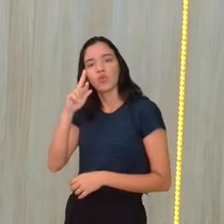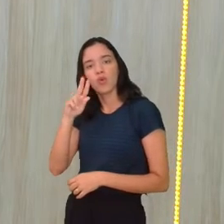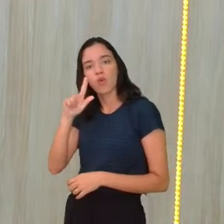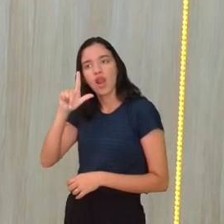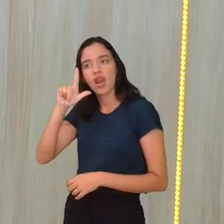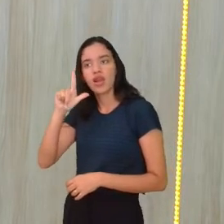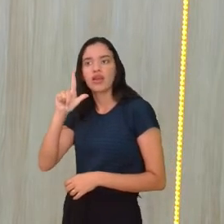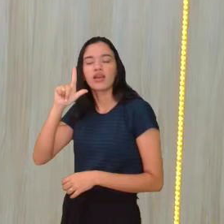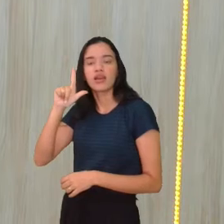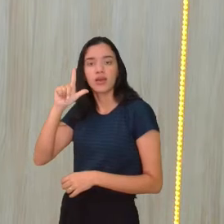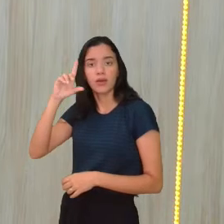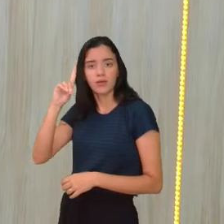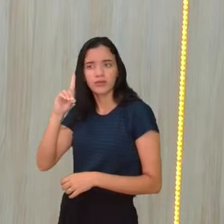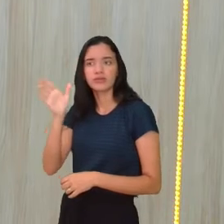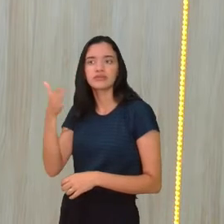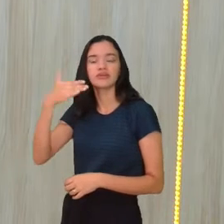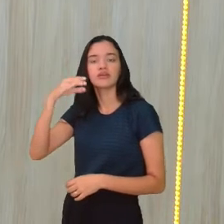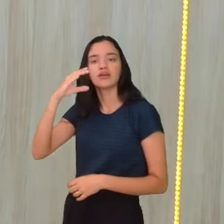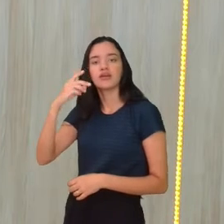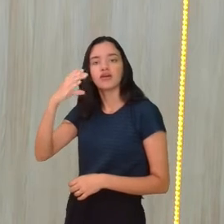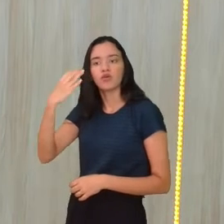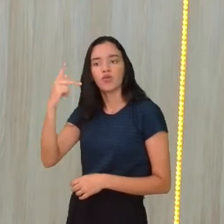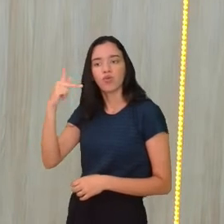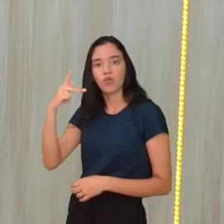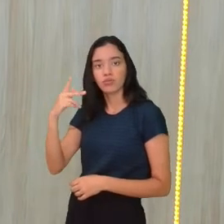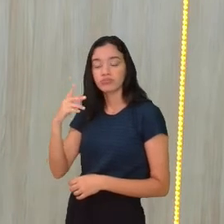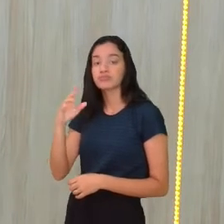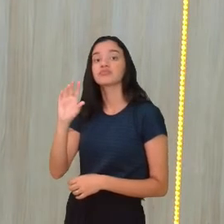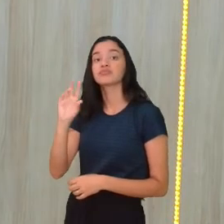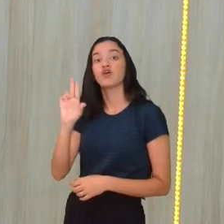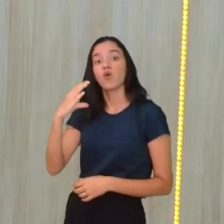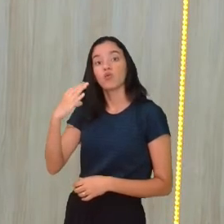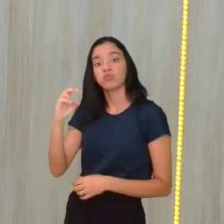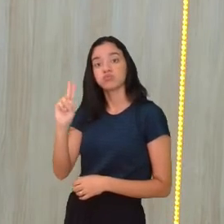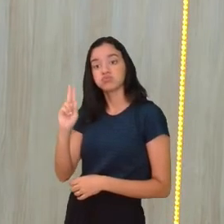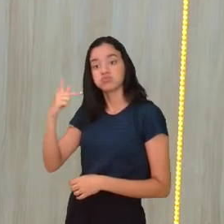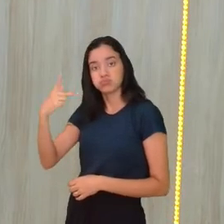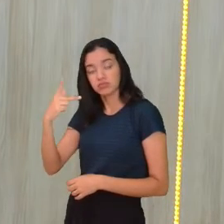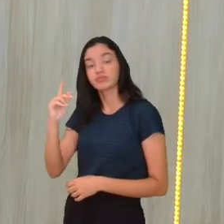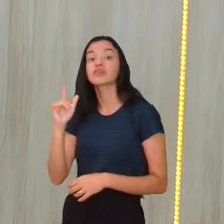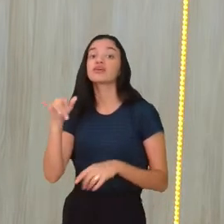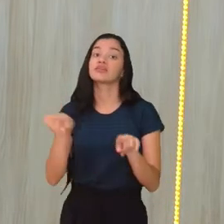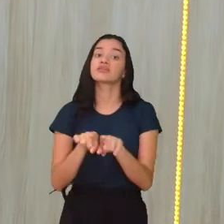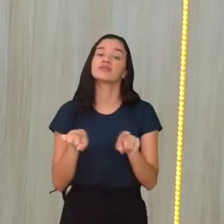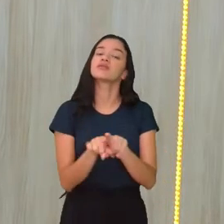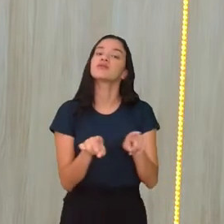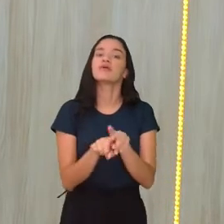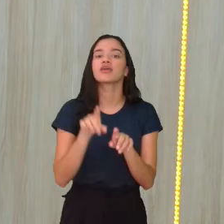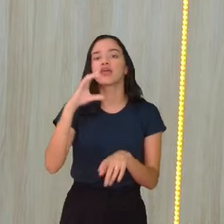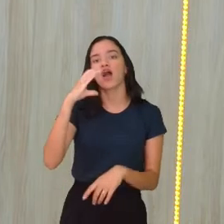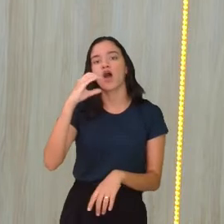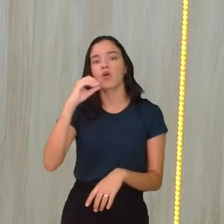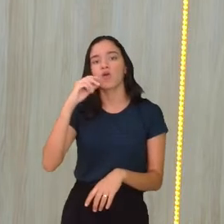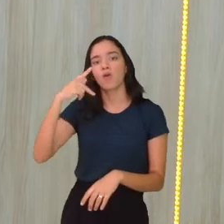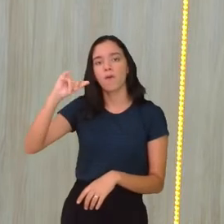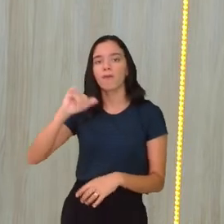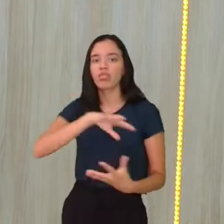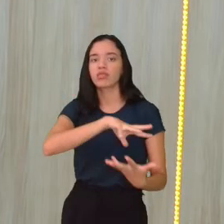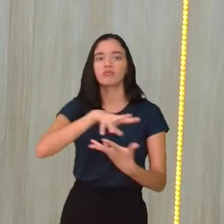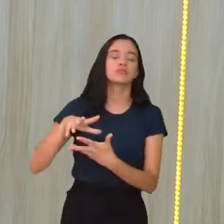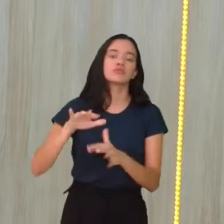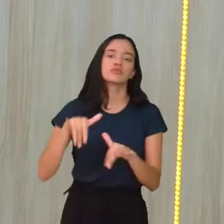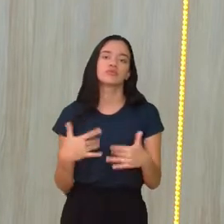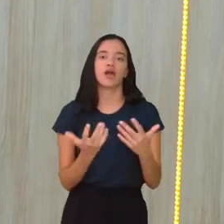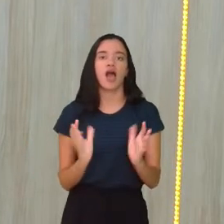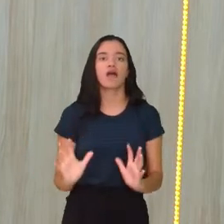a gente tem aí os campeonatos mundiais, né? A Copa do Mundo, que a gente tem inclusive esse ano, é um evento que